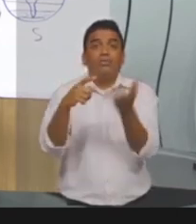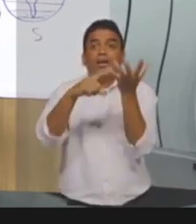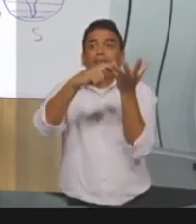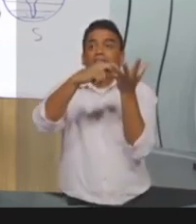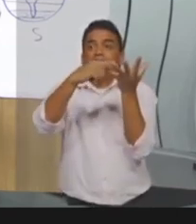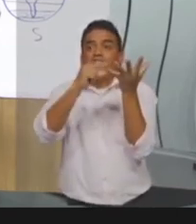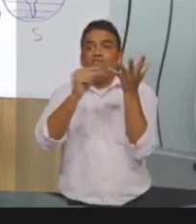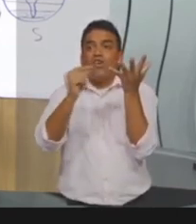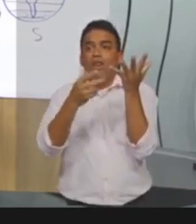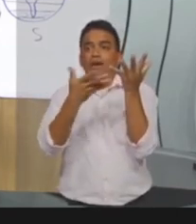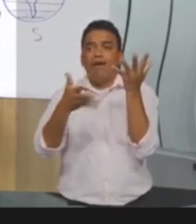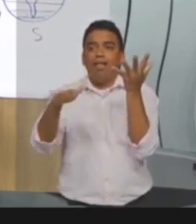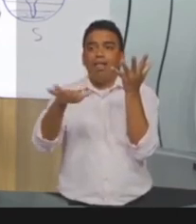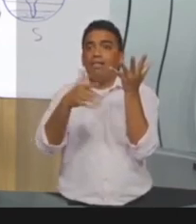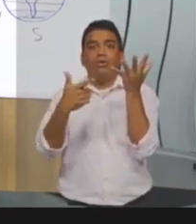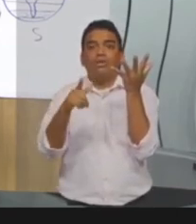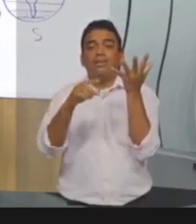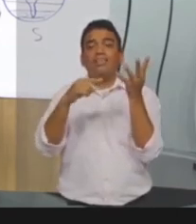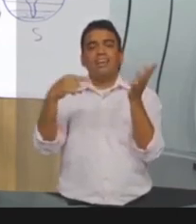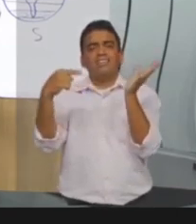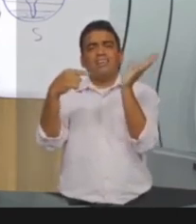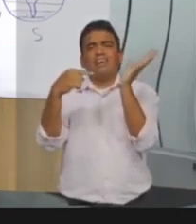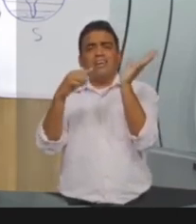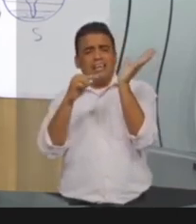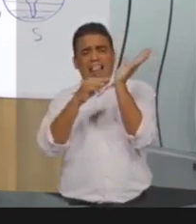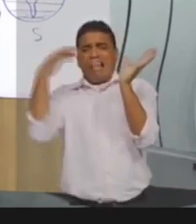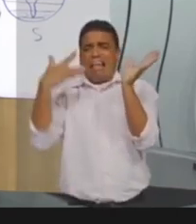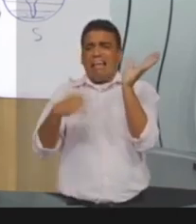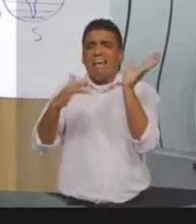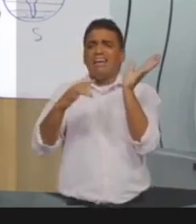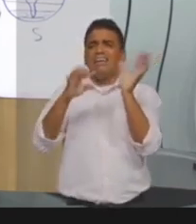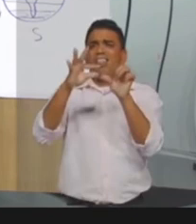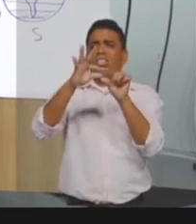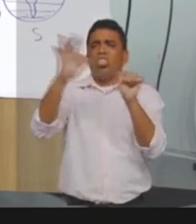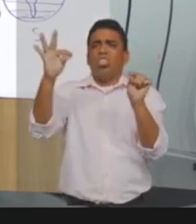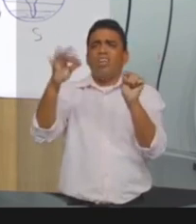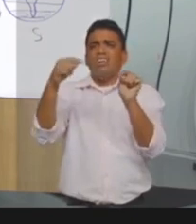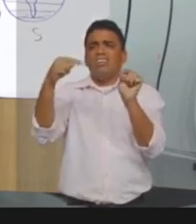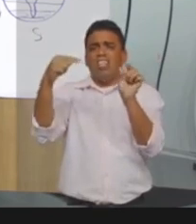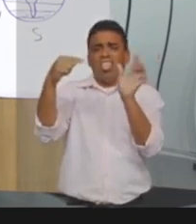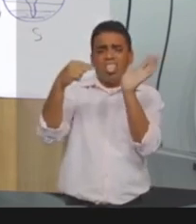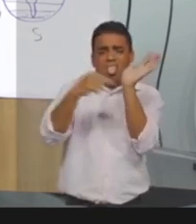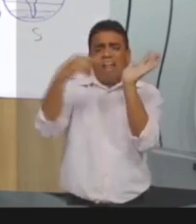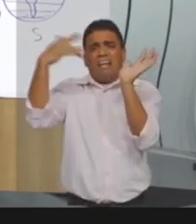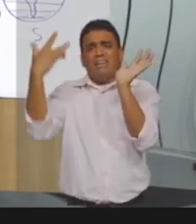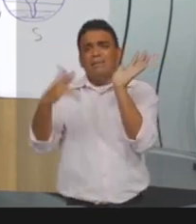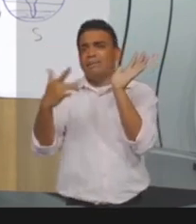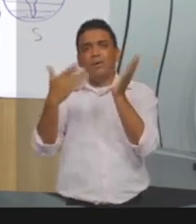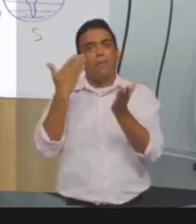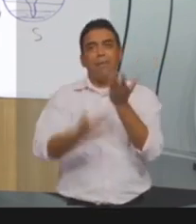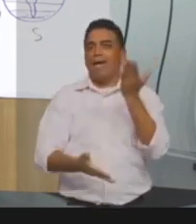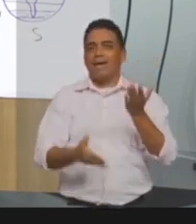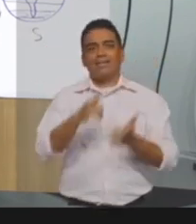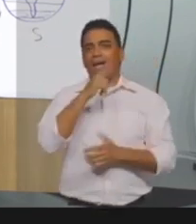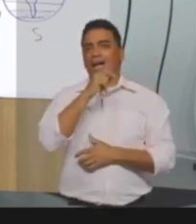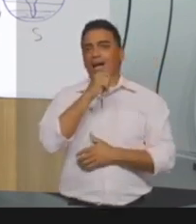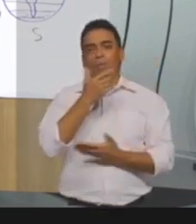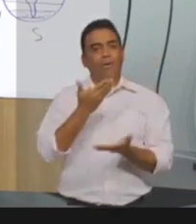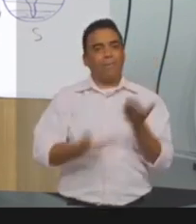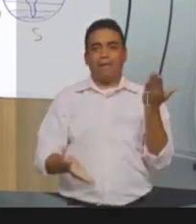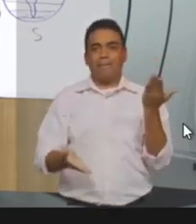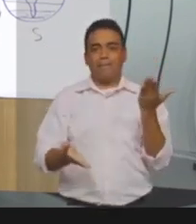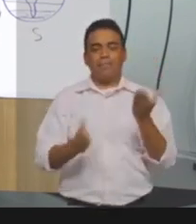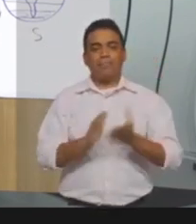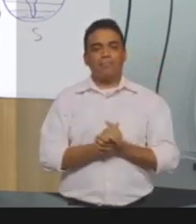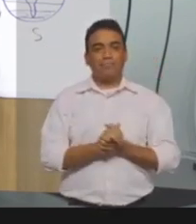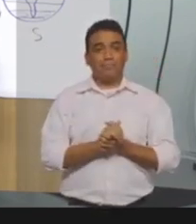não é bom no deserto. Você já tem pouca água e vai ficar perdendo água para o ambiente. Não é nada legal. E essa água que é